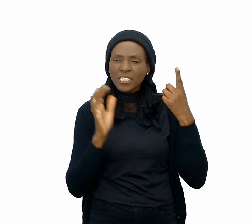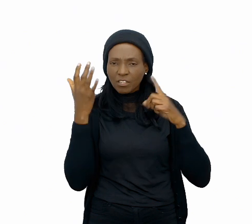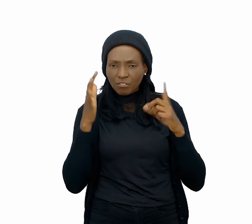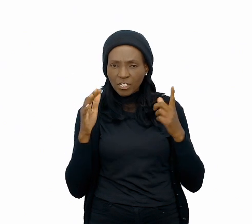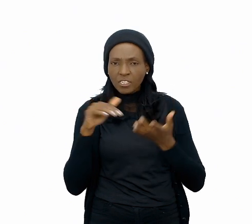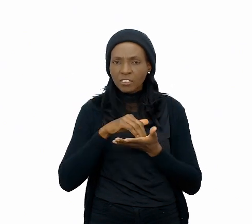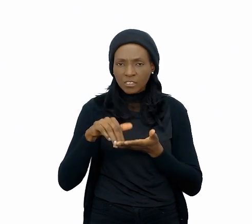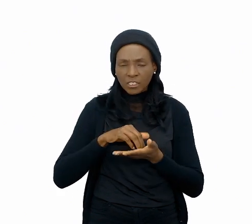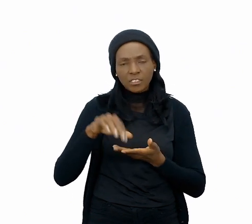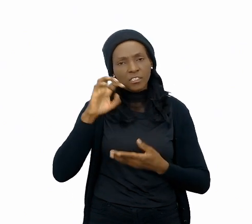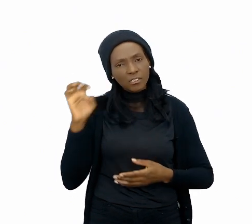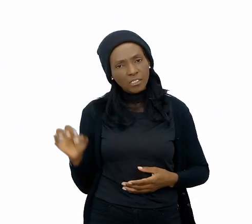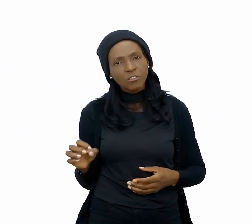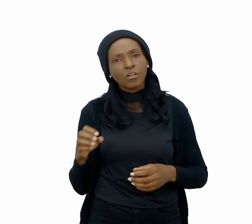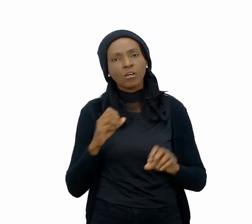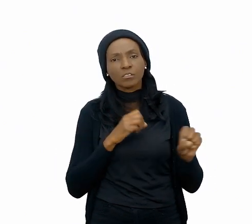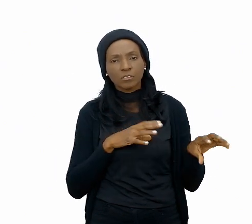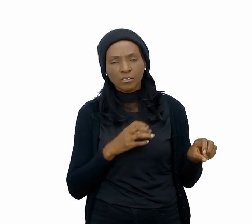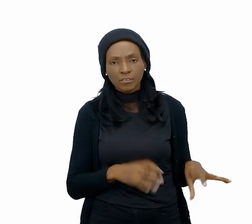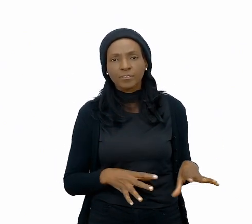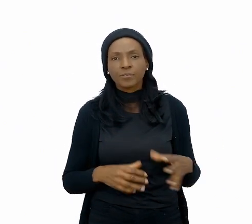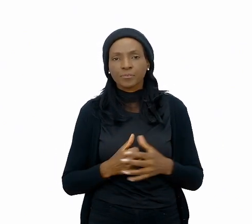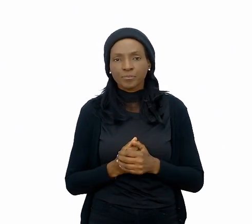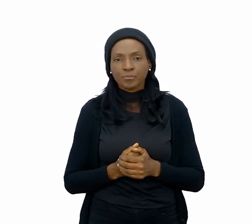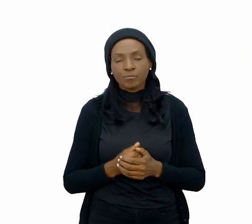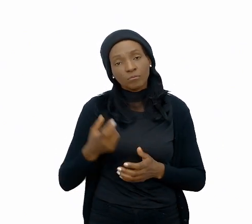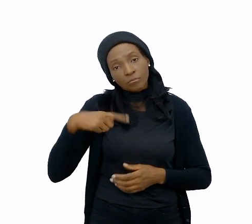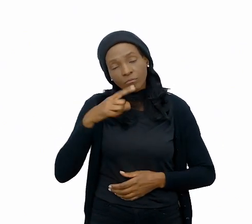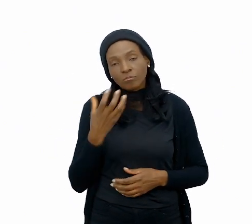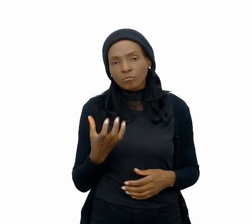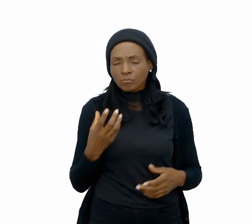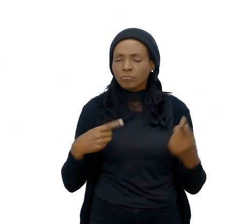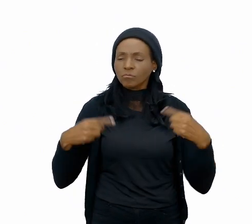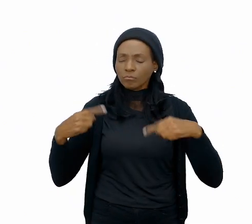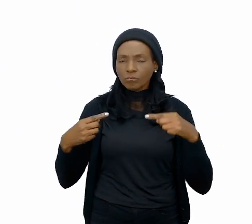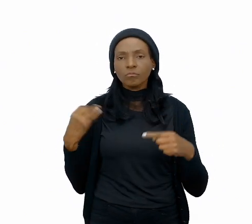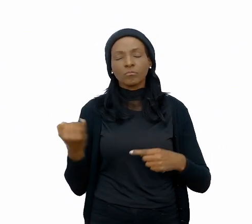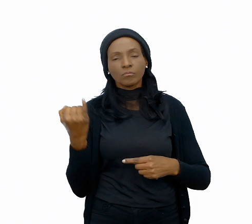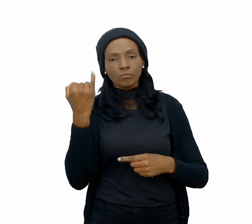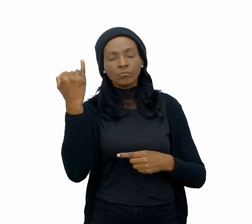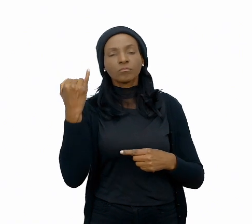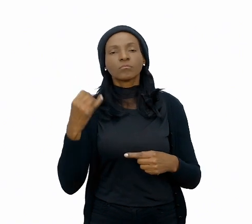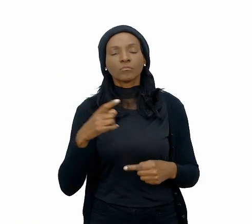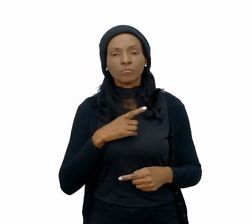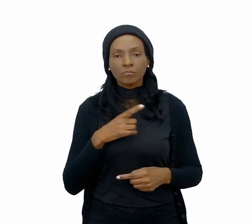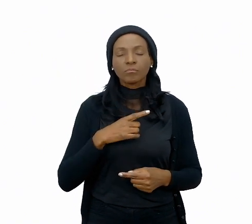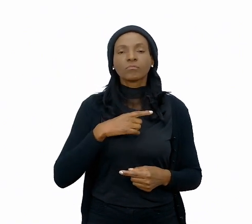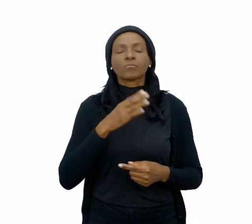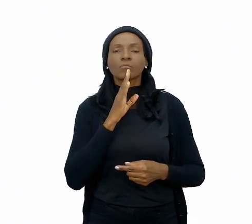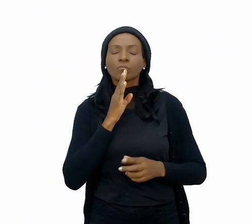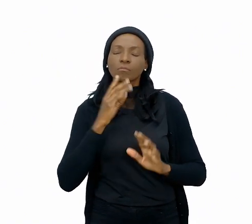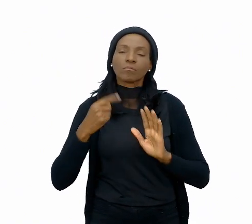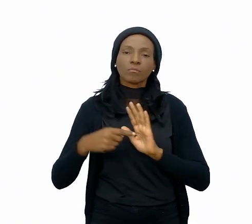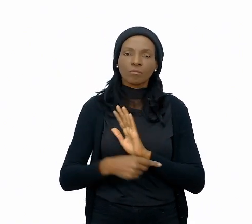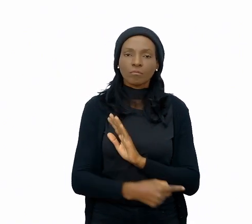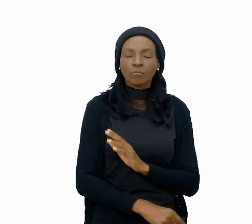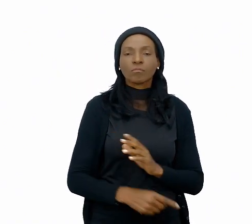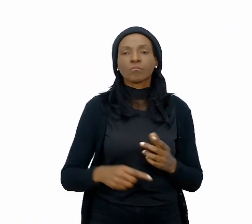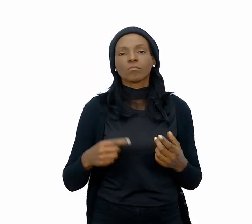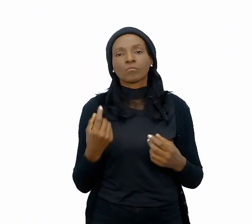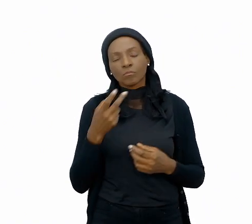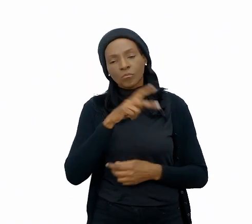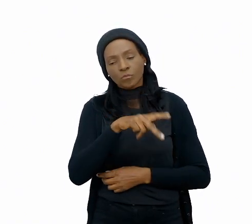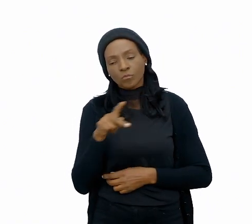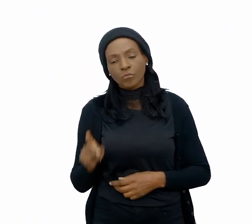Secretaria Estadual de Educação. E a gente pretende aí discutir a importância desse conhecimento para